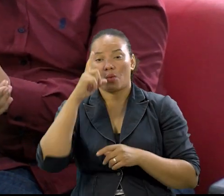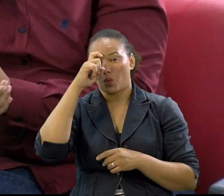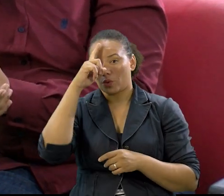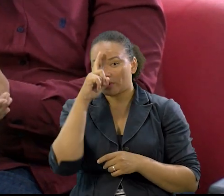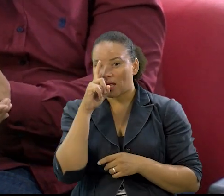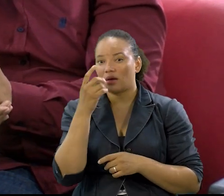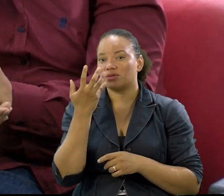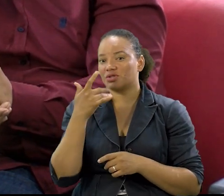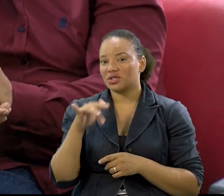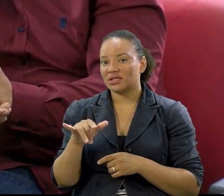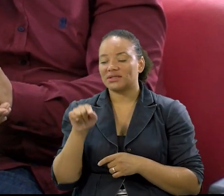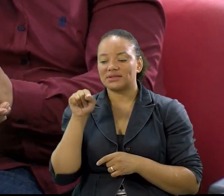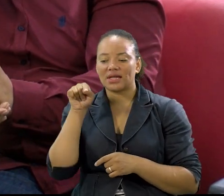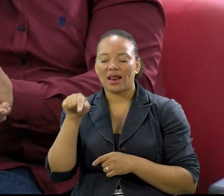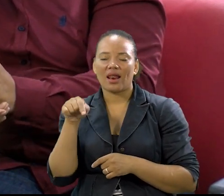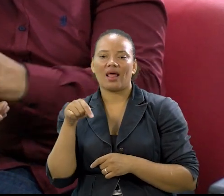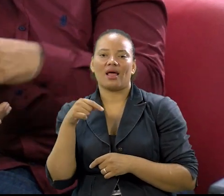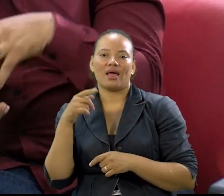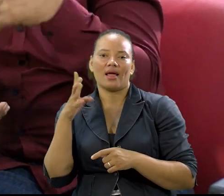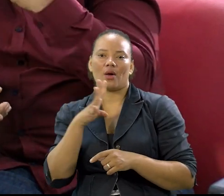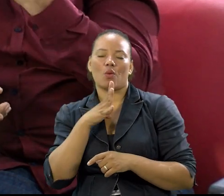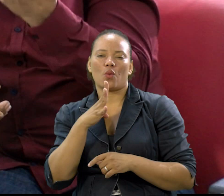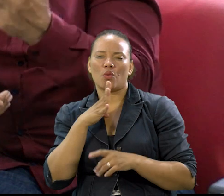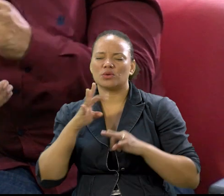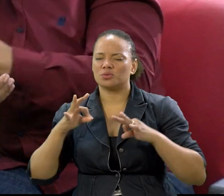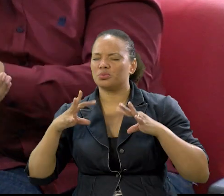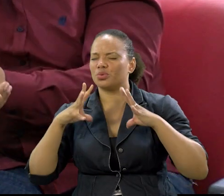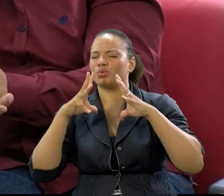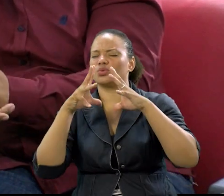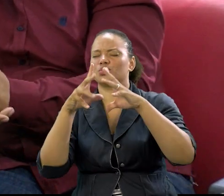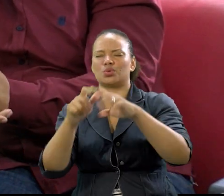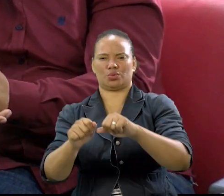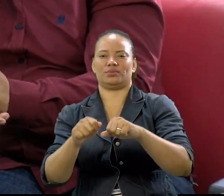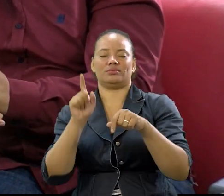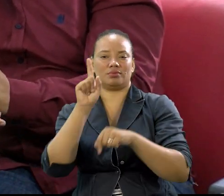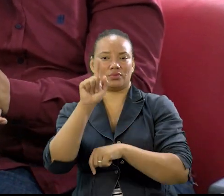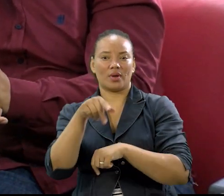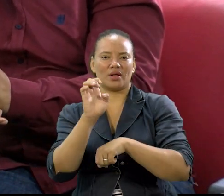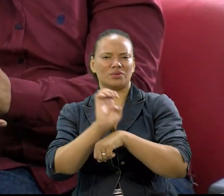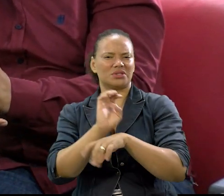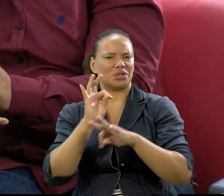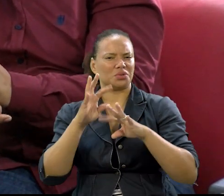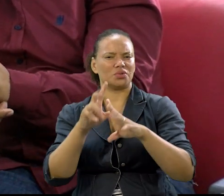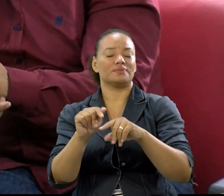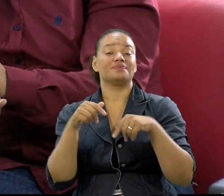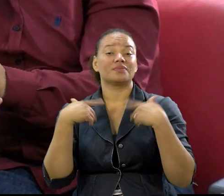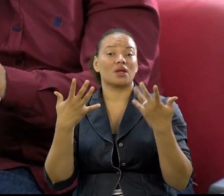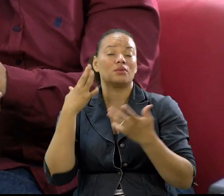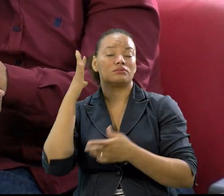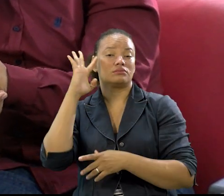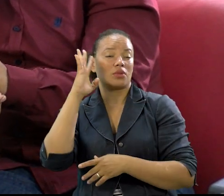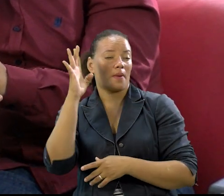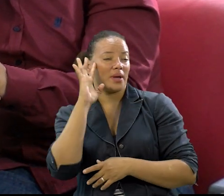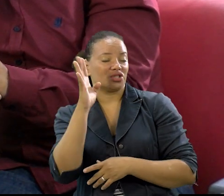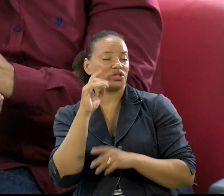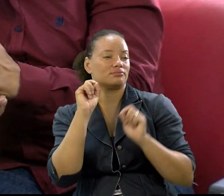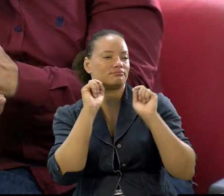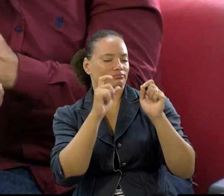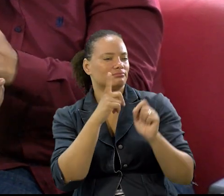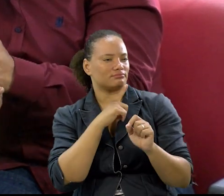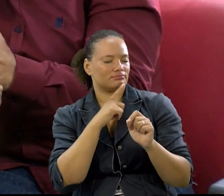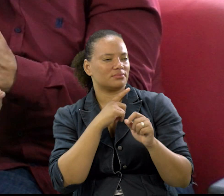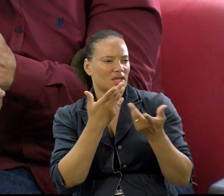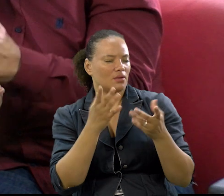Damião um hospital que é falado conhecido no estado inteiro e a gente imagina eu por exemplo tive um um tem um